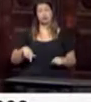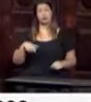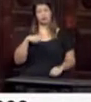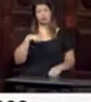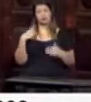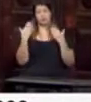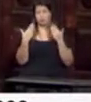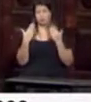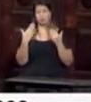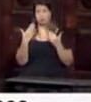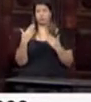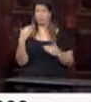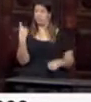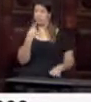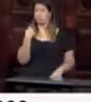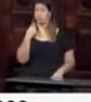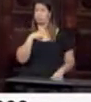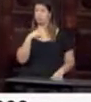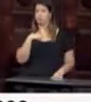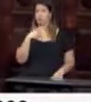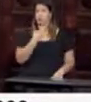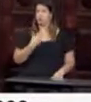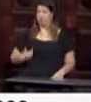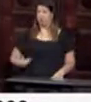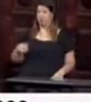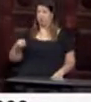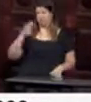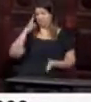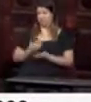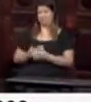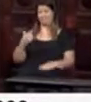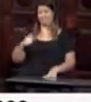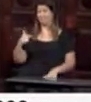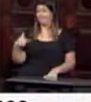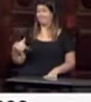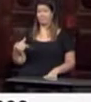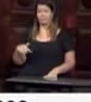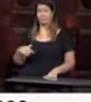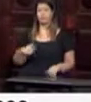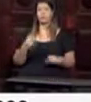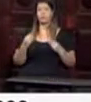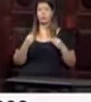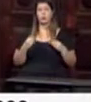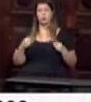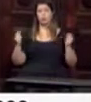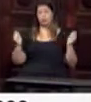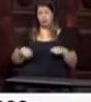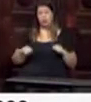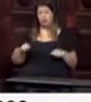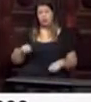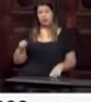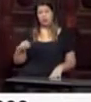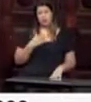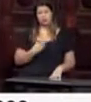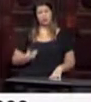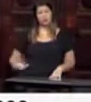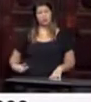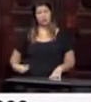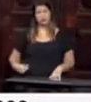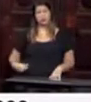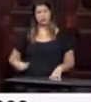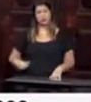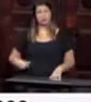dúvida eu tenho, que um governo sem credibilidade nenhuma, que será que um governo que não dispõe hoje de credibilidade nenhuma